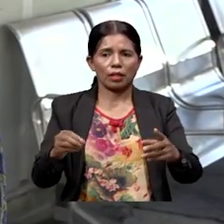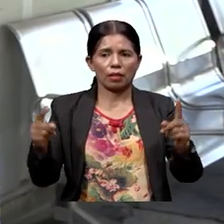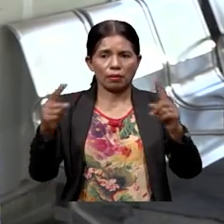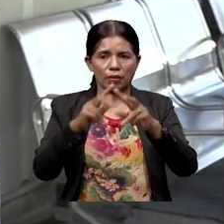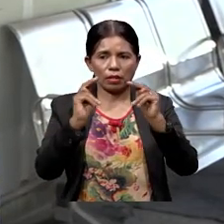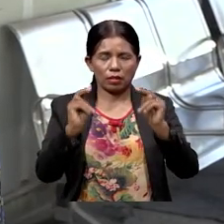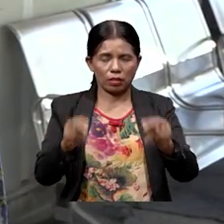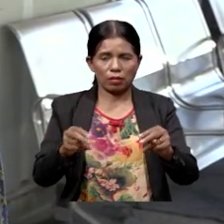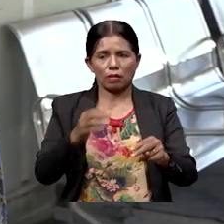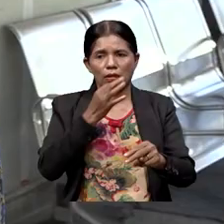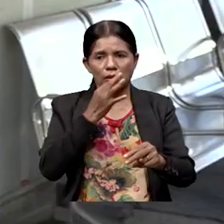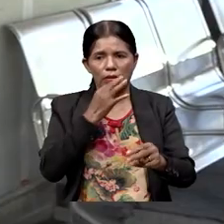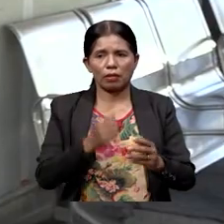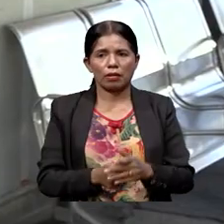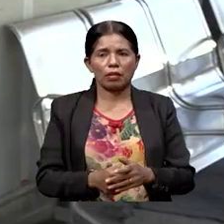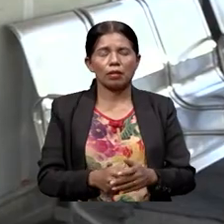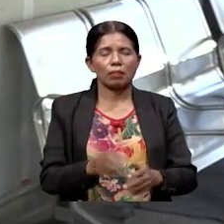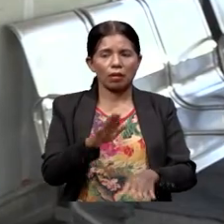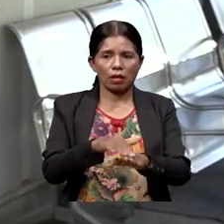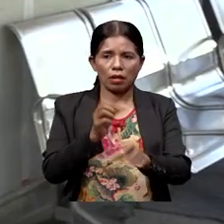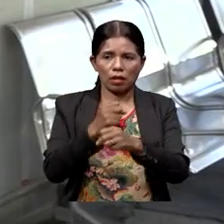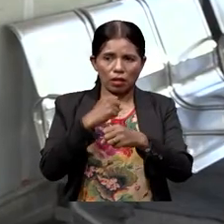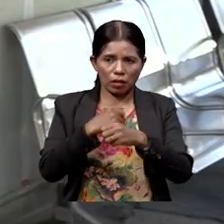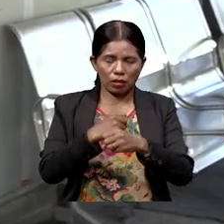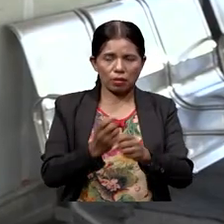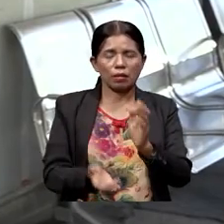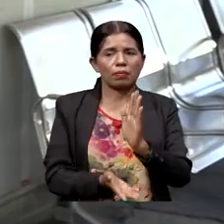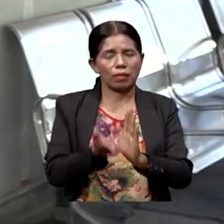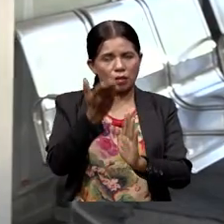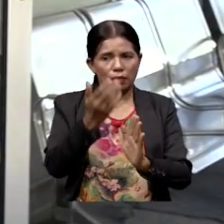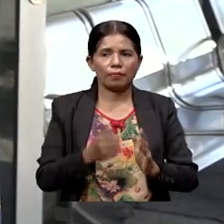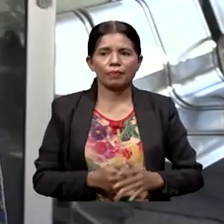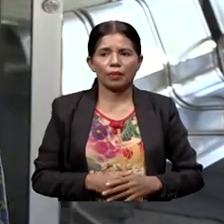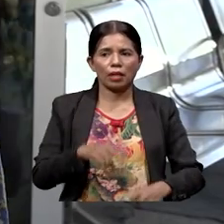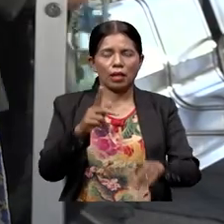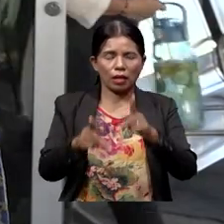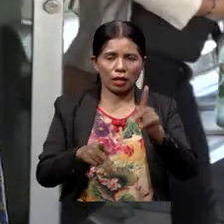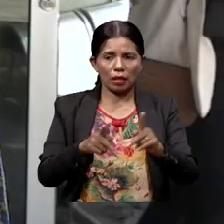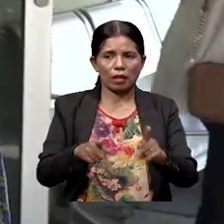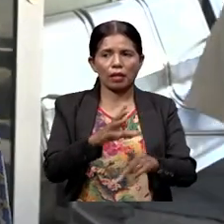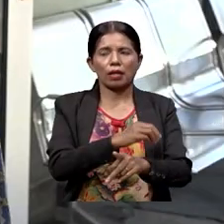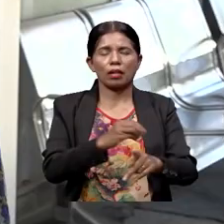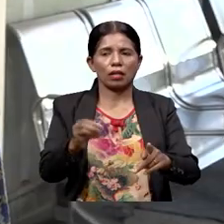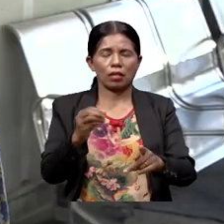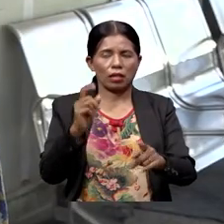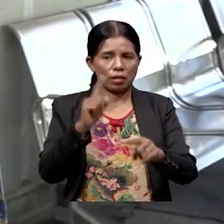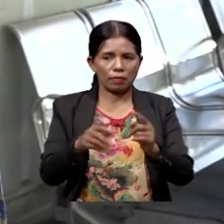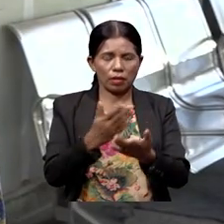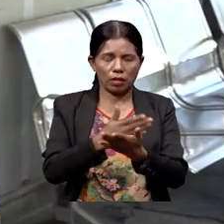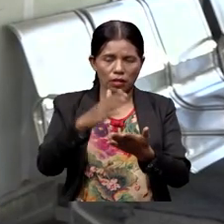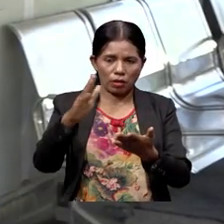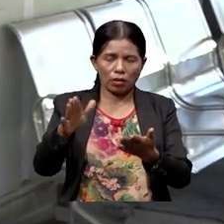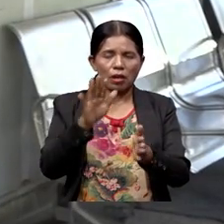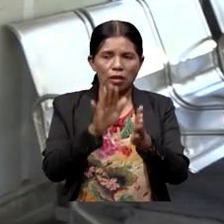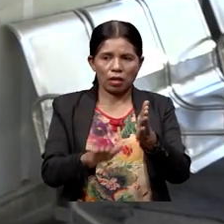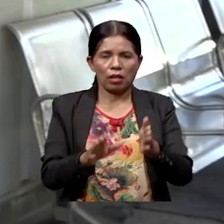necessidade básico. Ira né, mas que implica malnutrição nebe as. É mais, poder de compra lá bele e aqui, então,